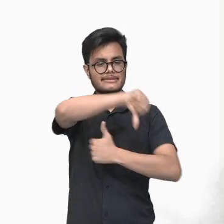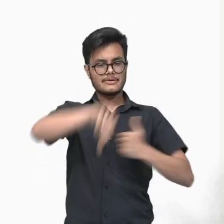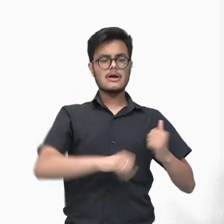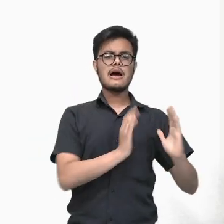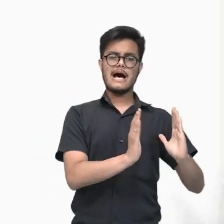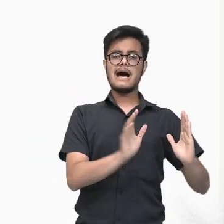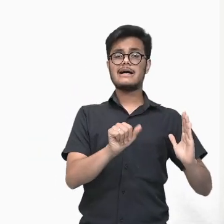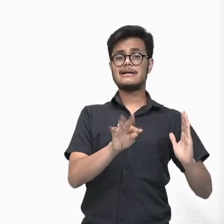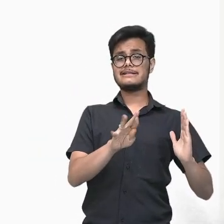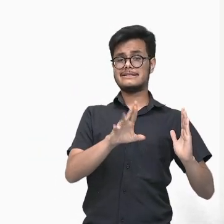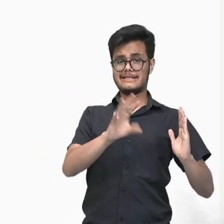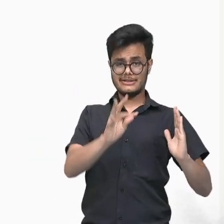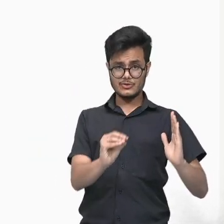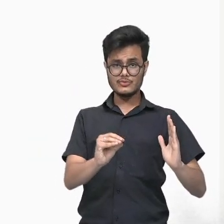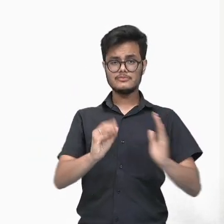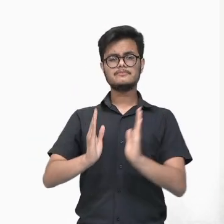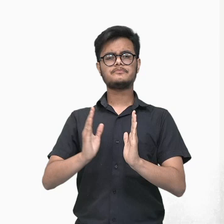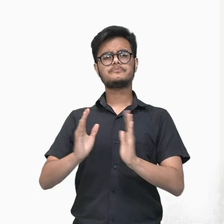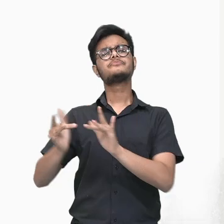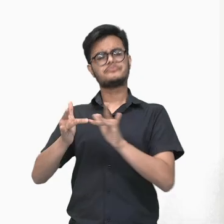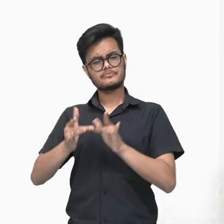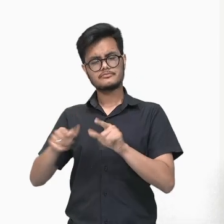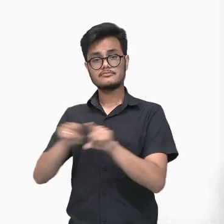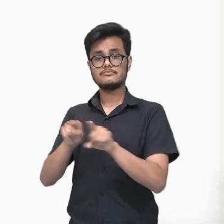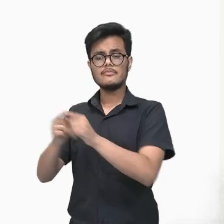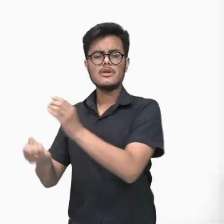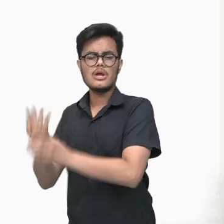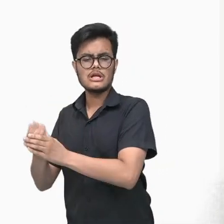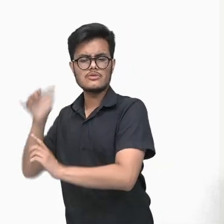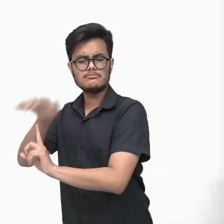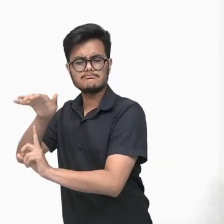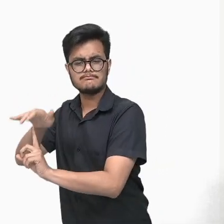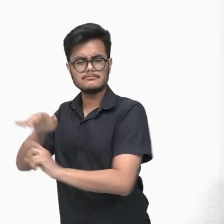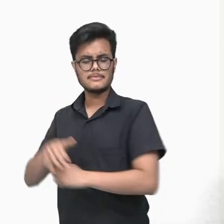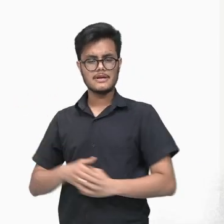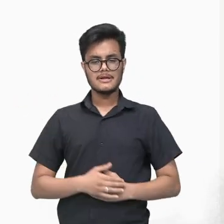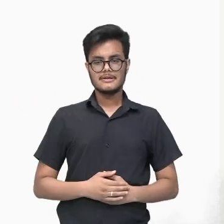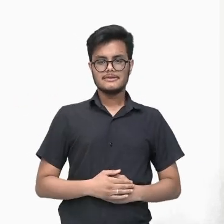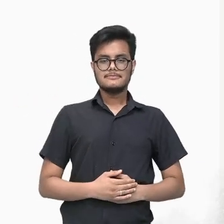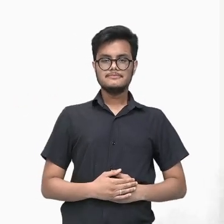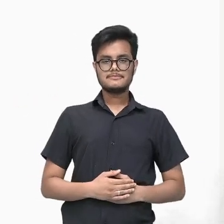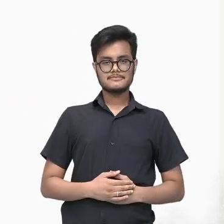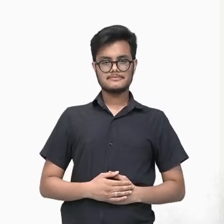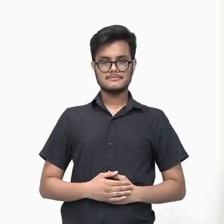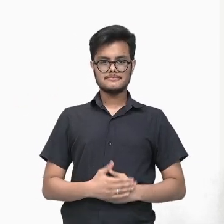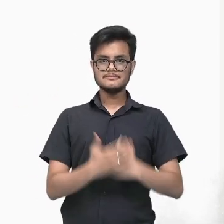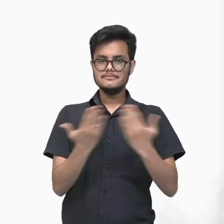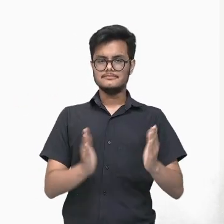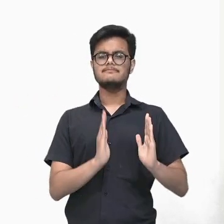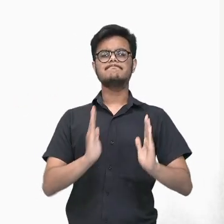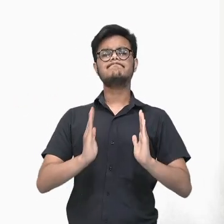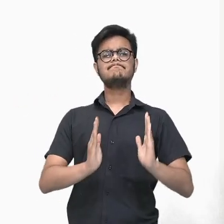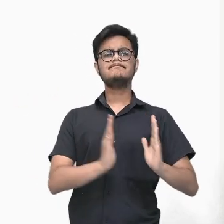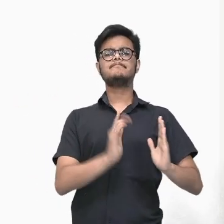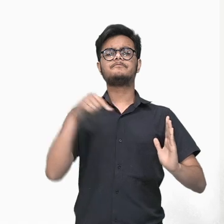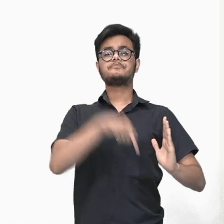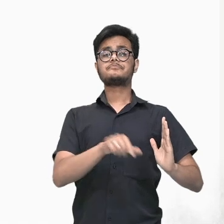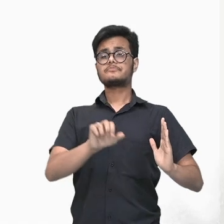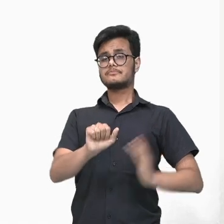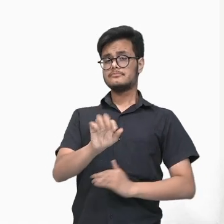aqui, o atrito, o contato e por indução. Vamos analisar o primeiro. Olha lá.